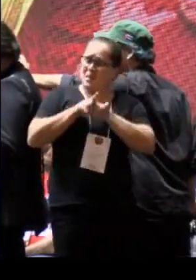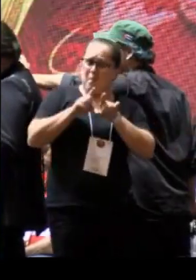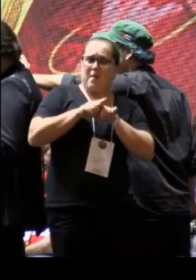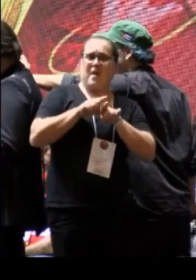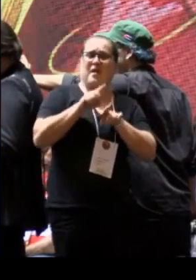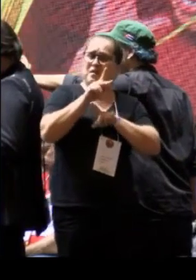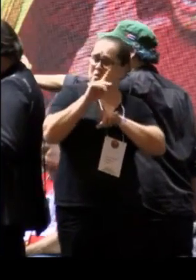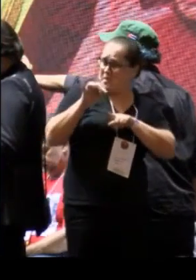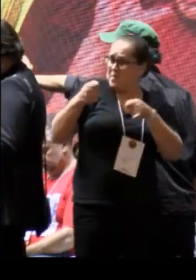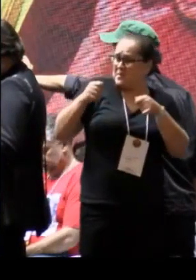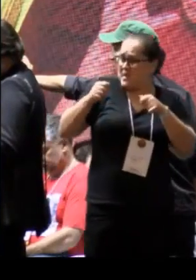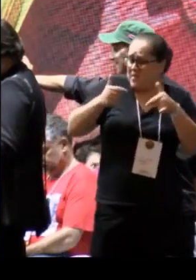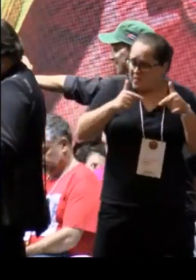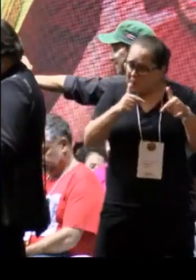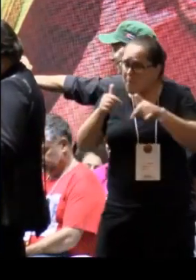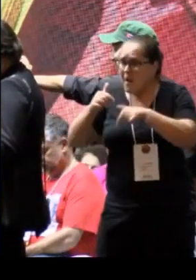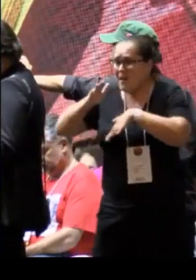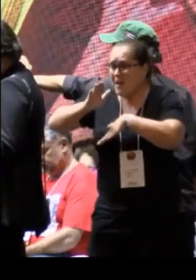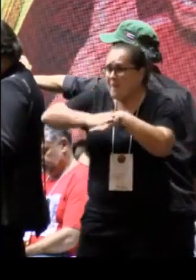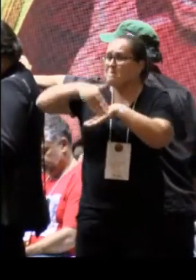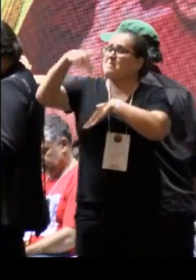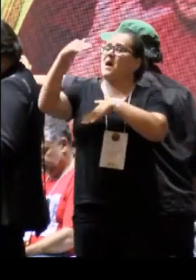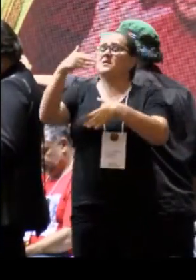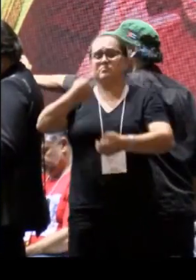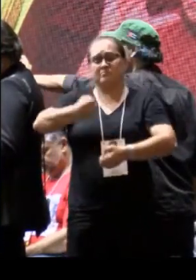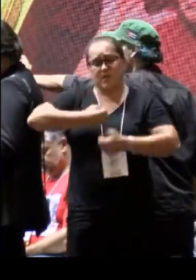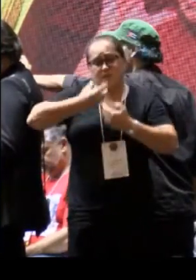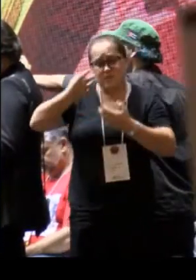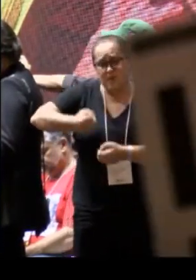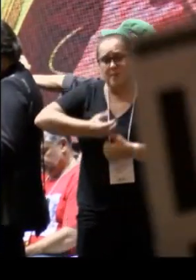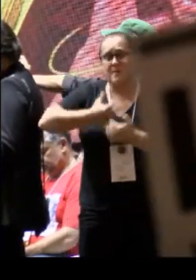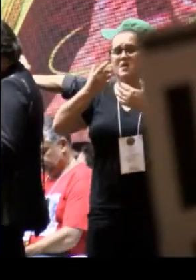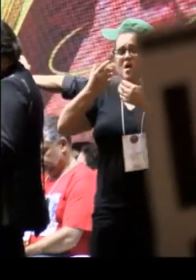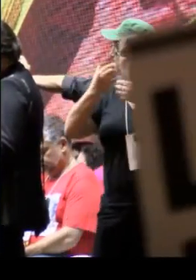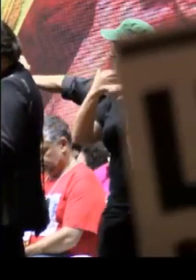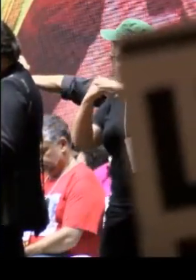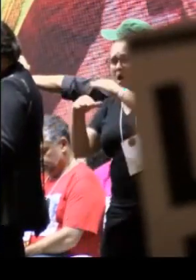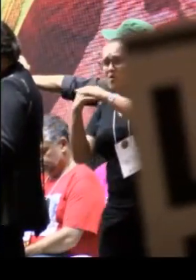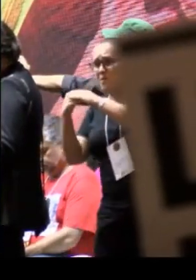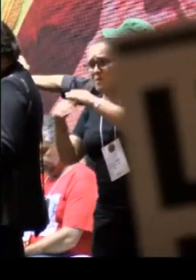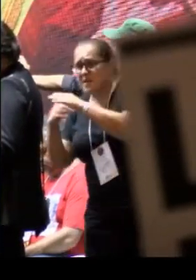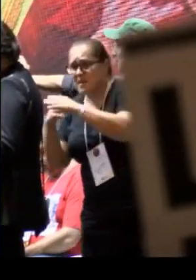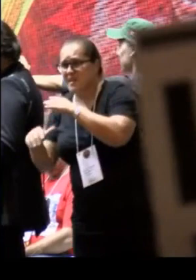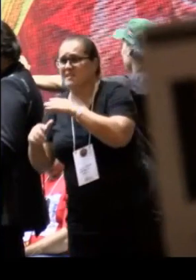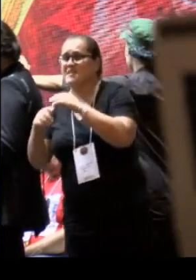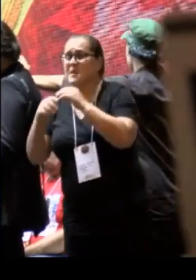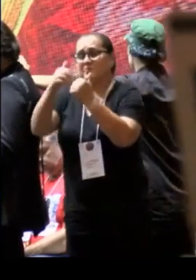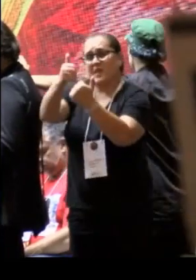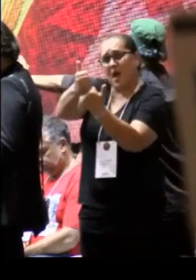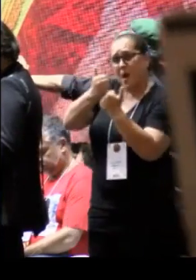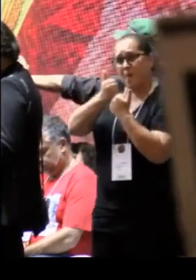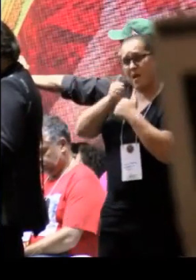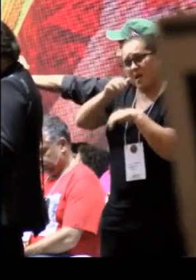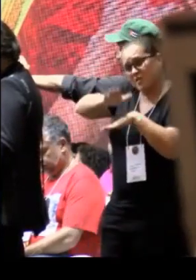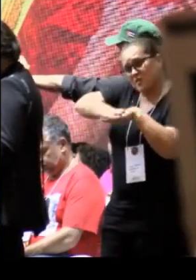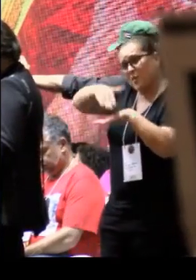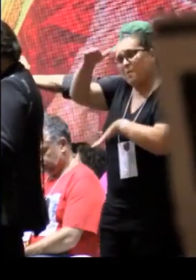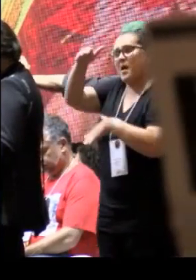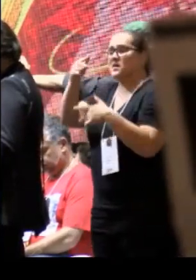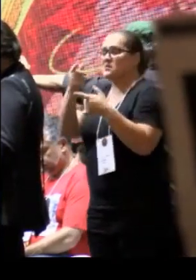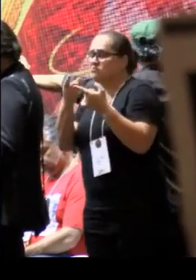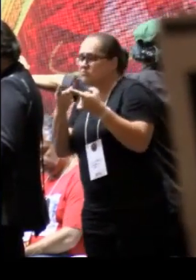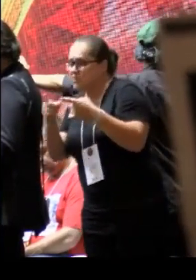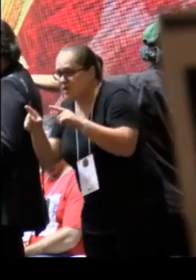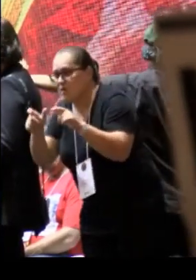muito para democratizar o acesso à informação e aos meios de comunicação, apoiado mais as rádios